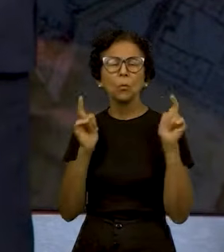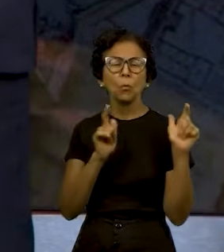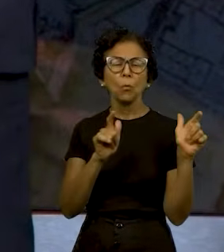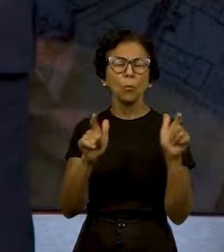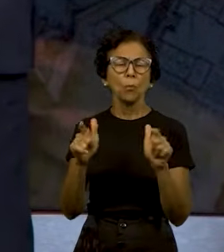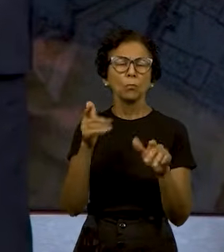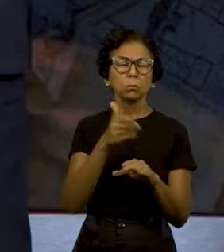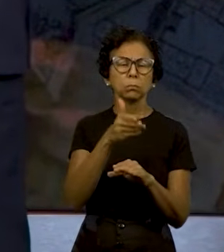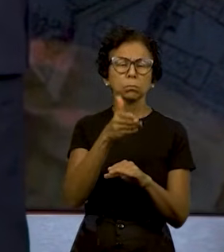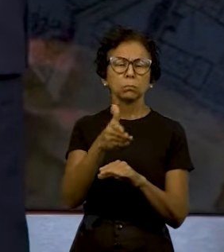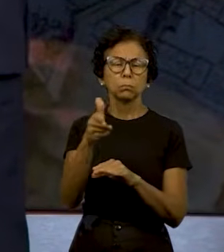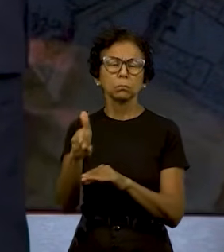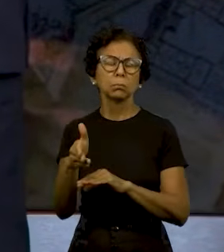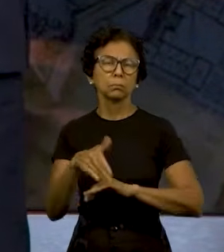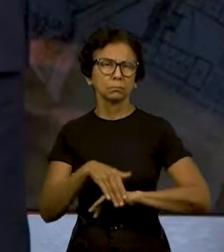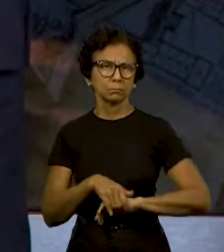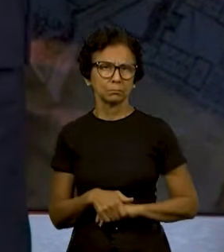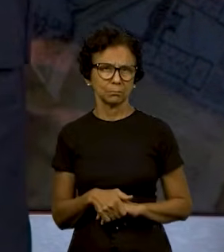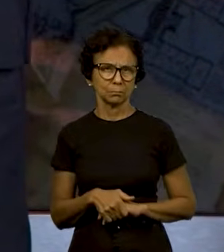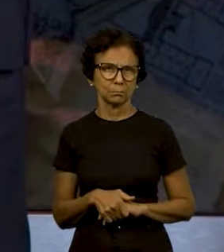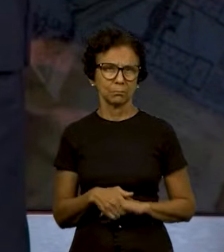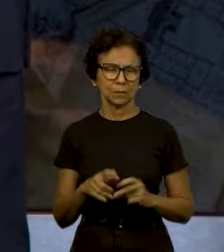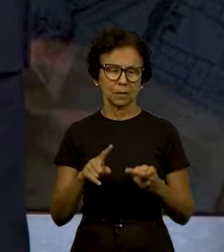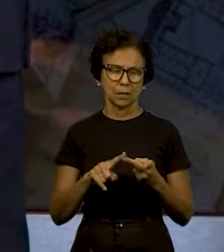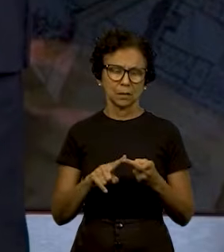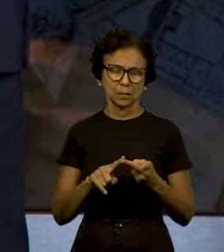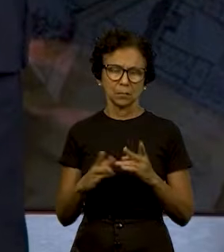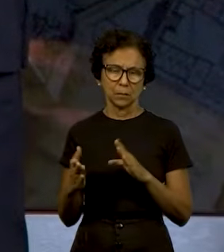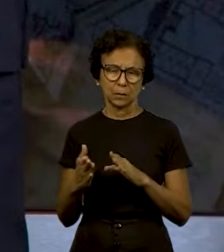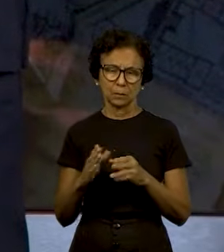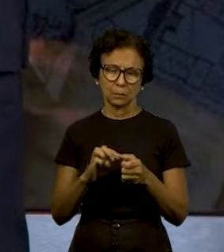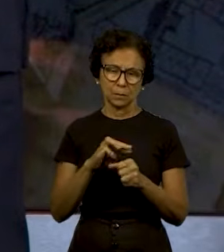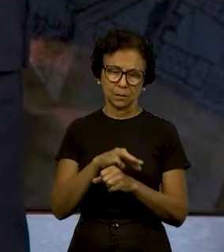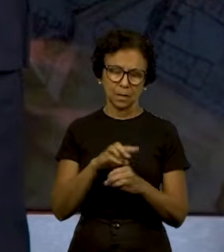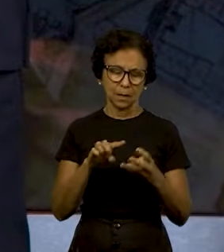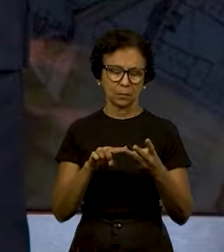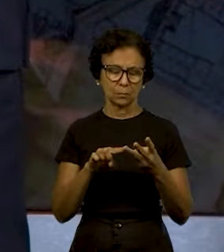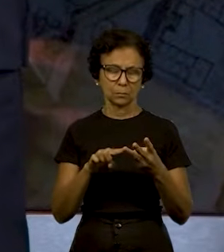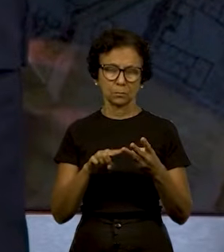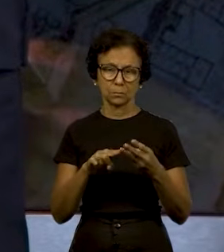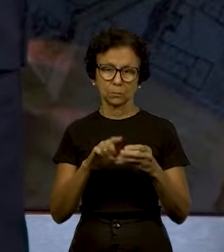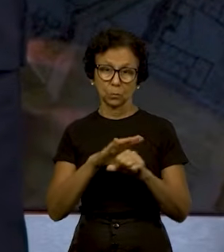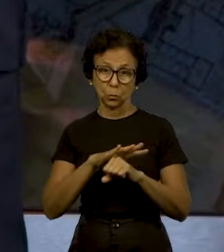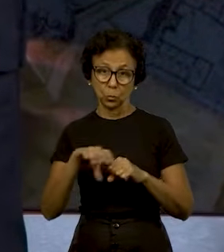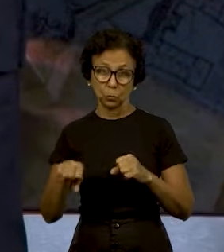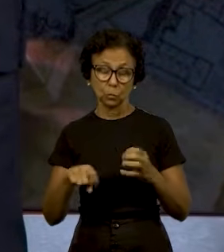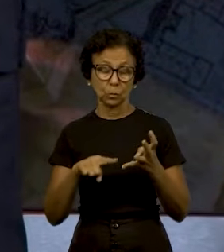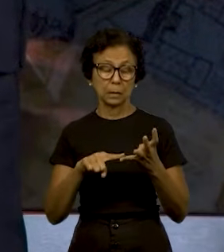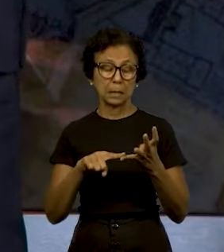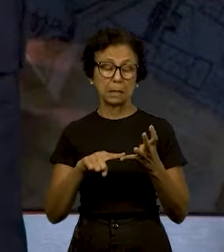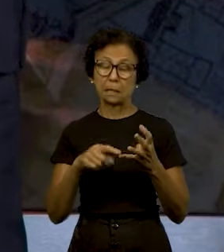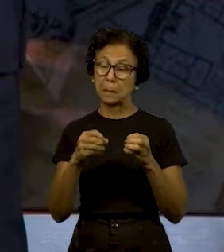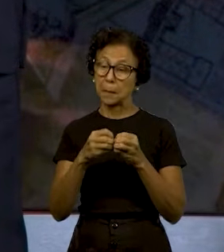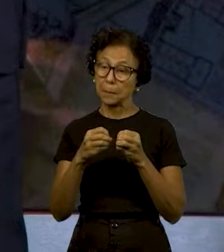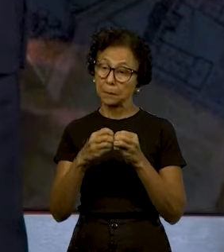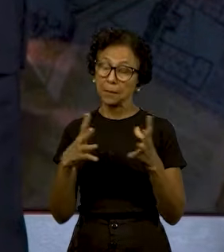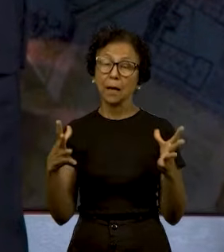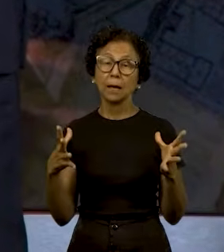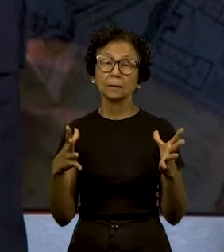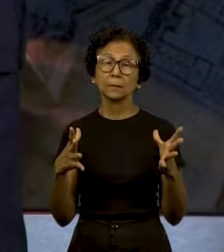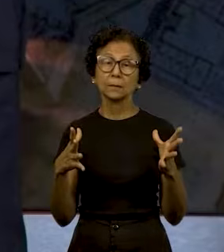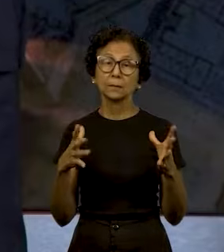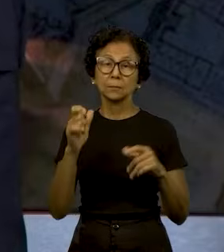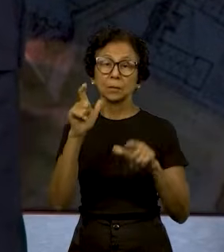Senhor Jesus passou. O seu ministério, suas curas, milagres, vidas que foram